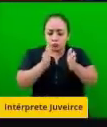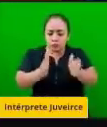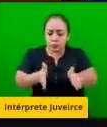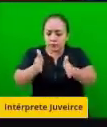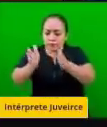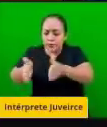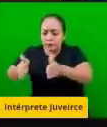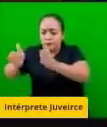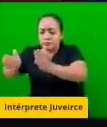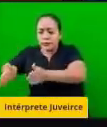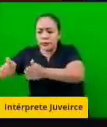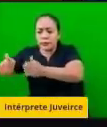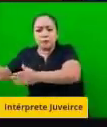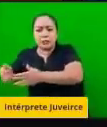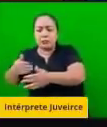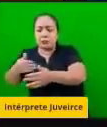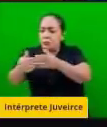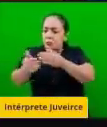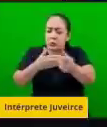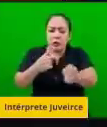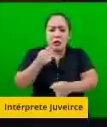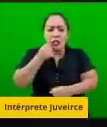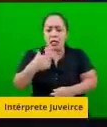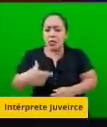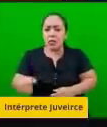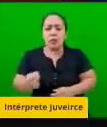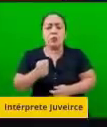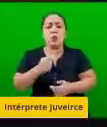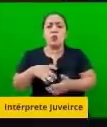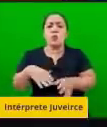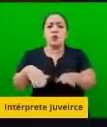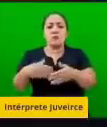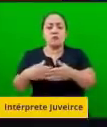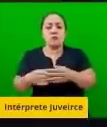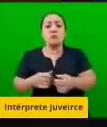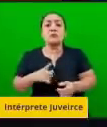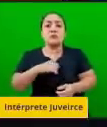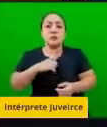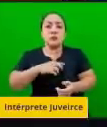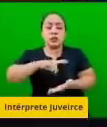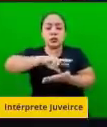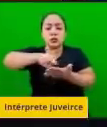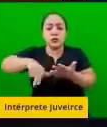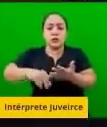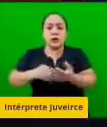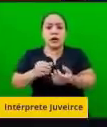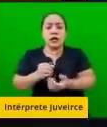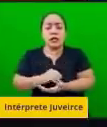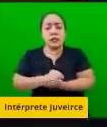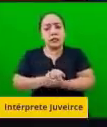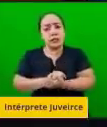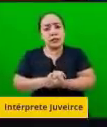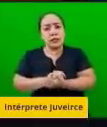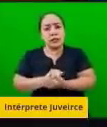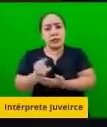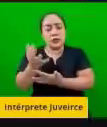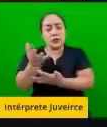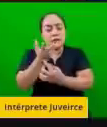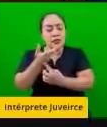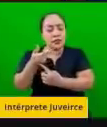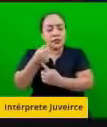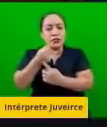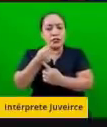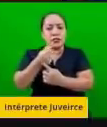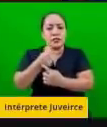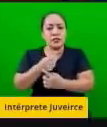independente da linguagem, do tipo de linguagem, as manifestações artísticas, elas aconteceram e ainda acontecem.